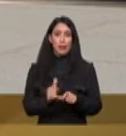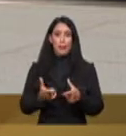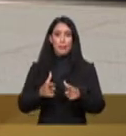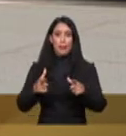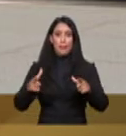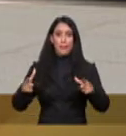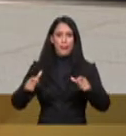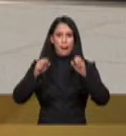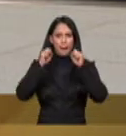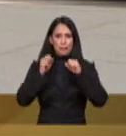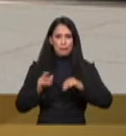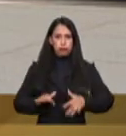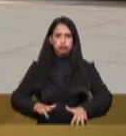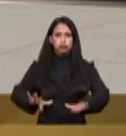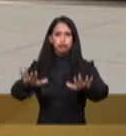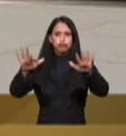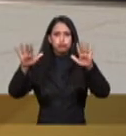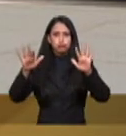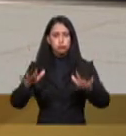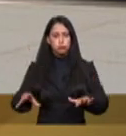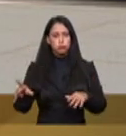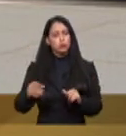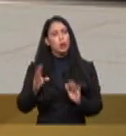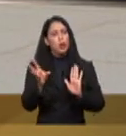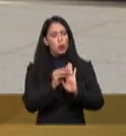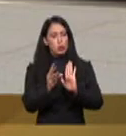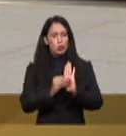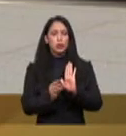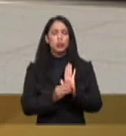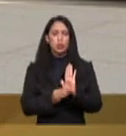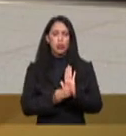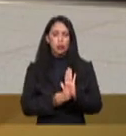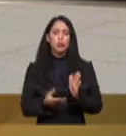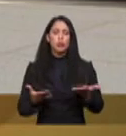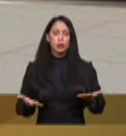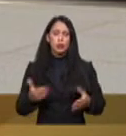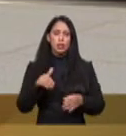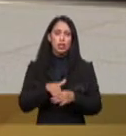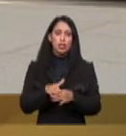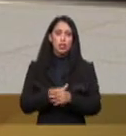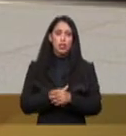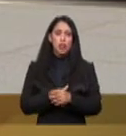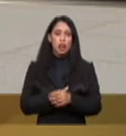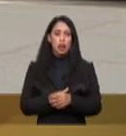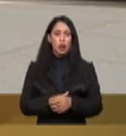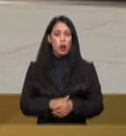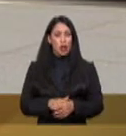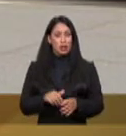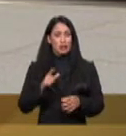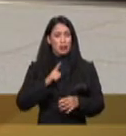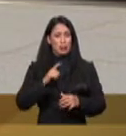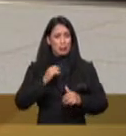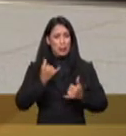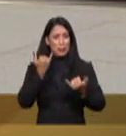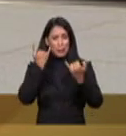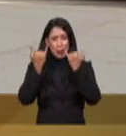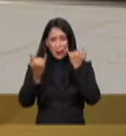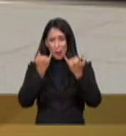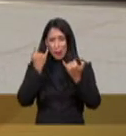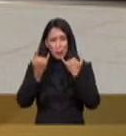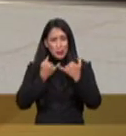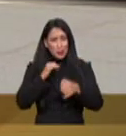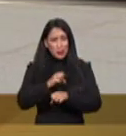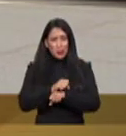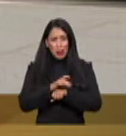o alcance dos conteúdos no caso da propaganda eleitoral. Os riscos de publicidade abusiva, do avanço da desinformação e de dificuldade